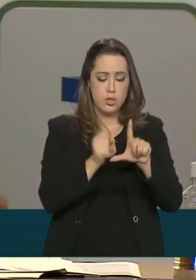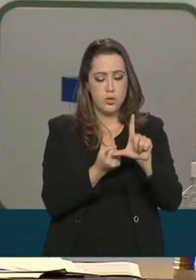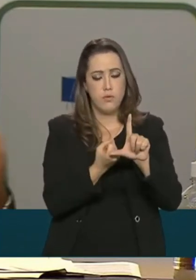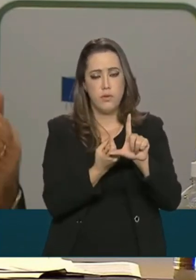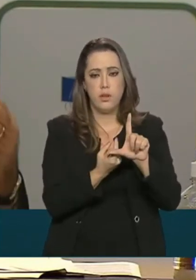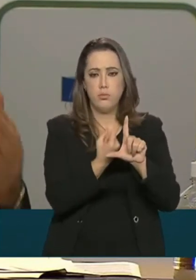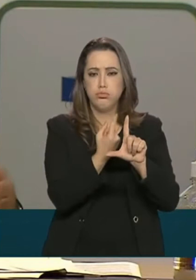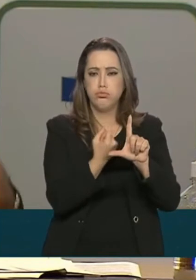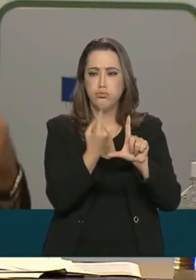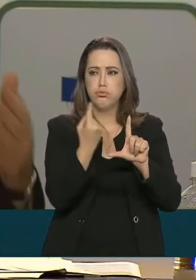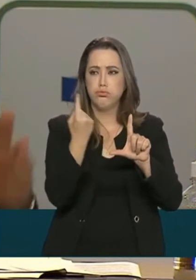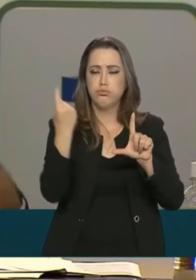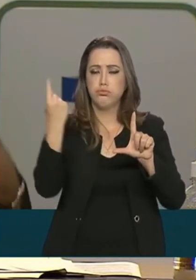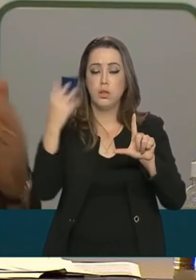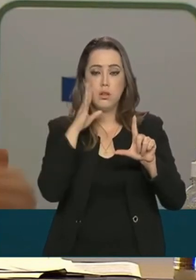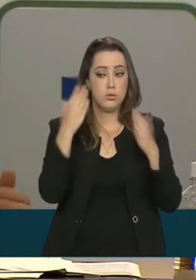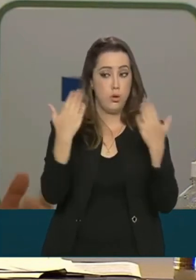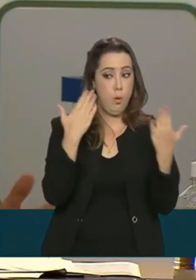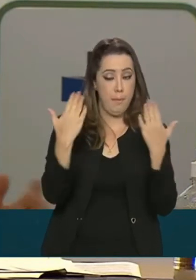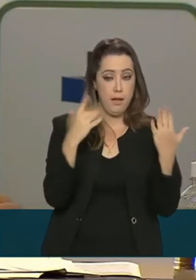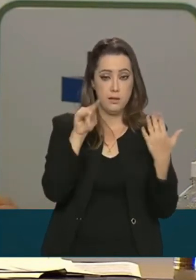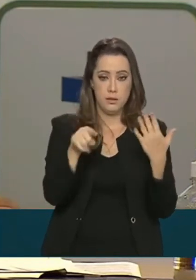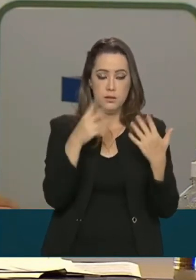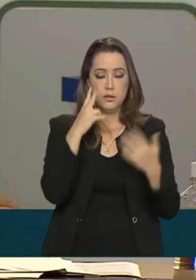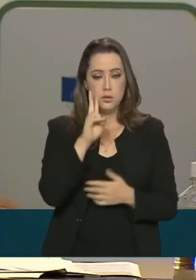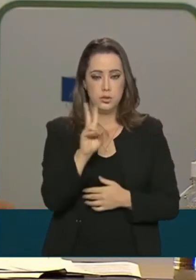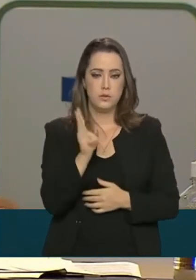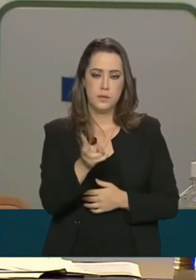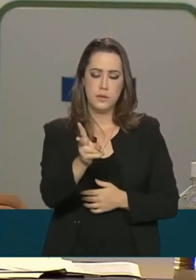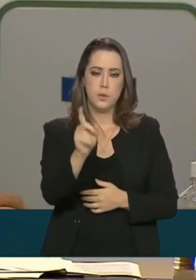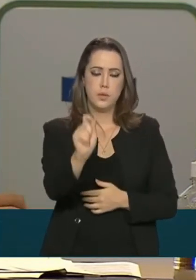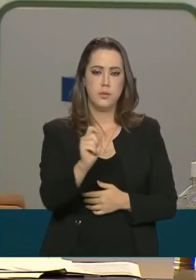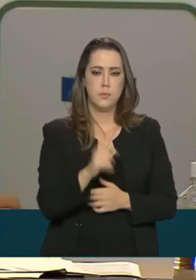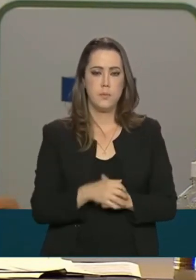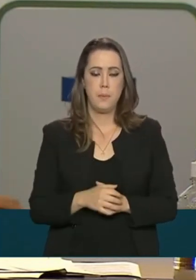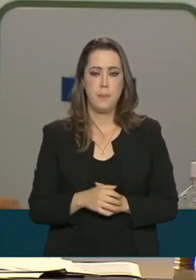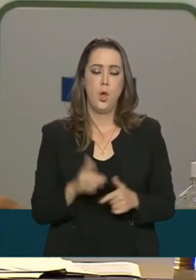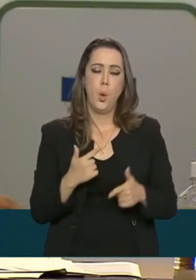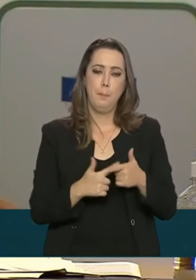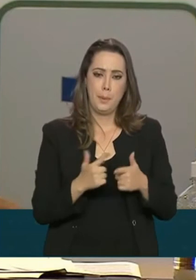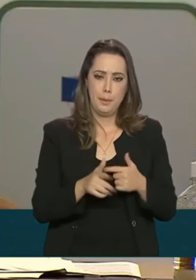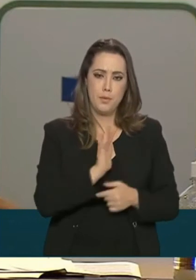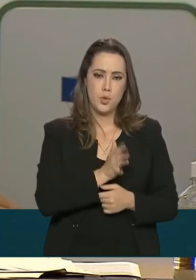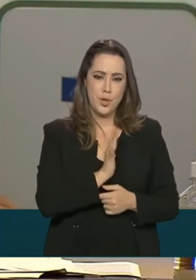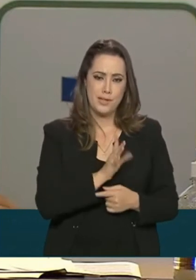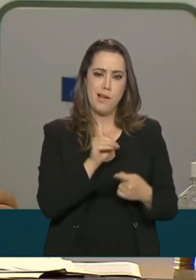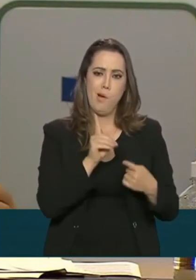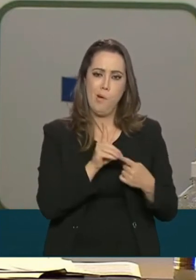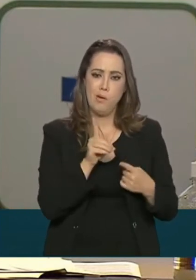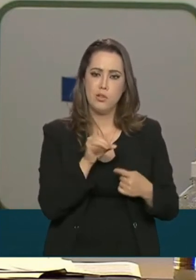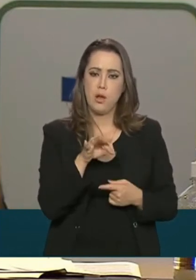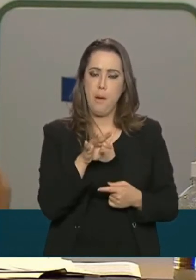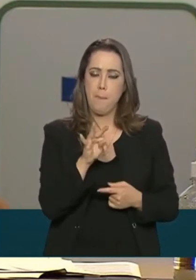relativamente igual ao boletim epidemiológico após o boletim epidemiológico. As cardiopatias, as diabetes e a doença